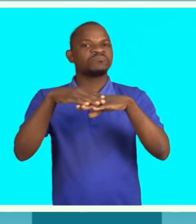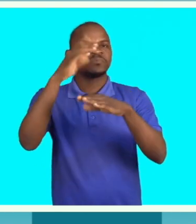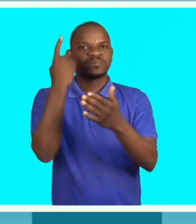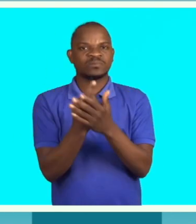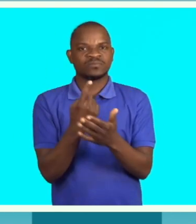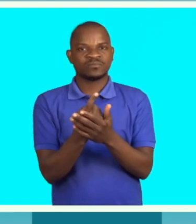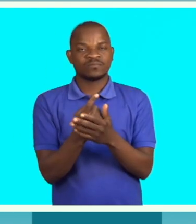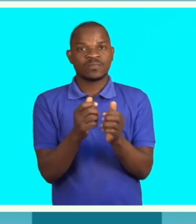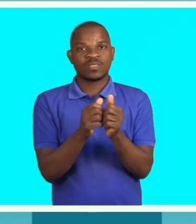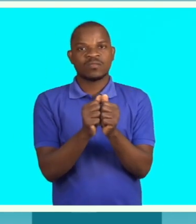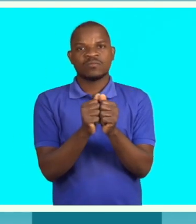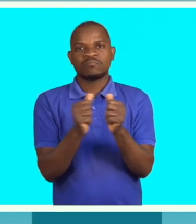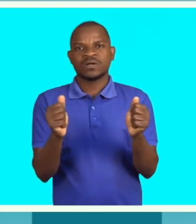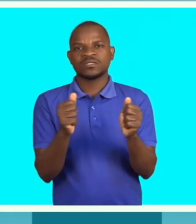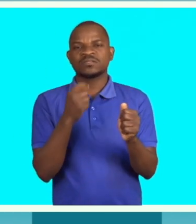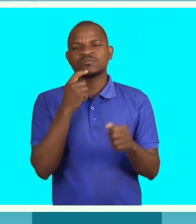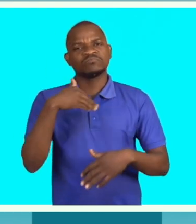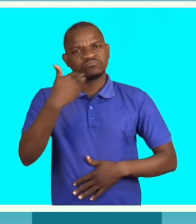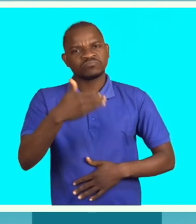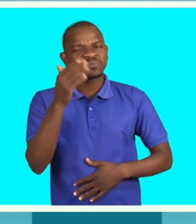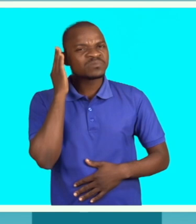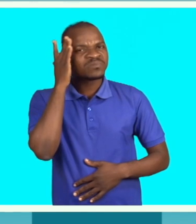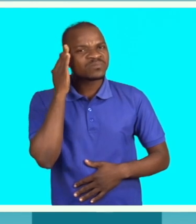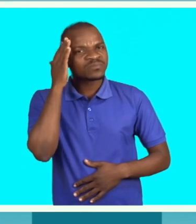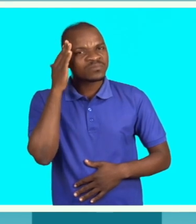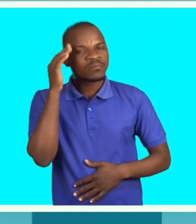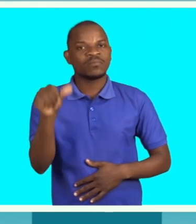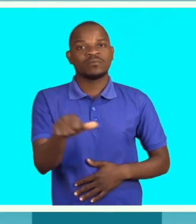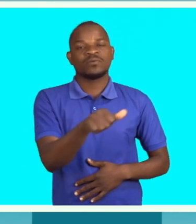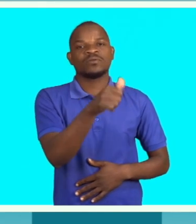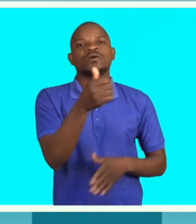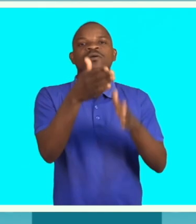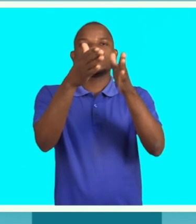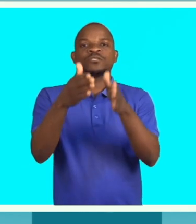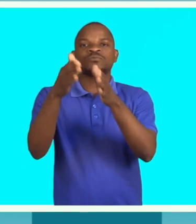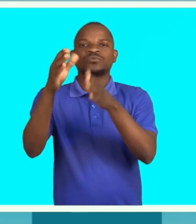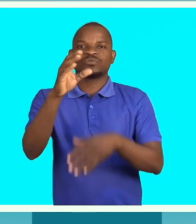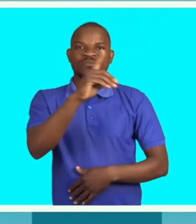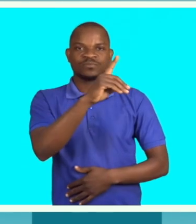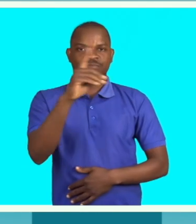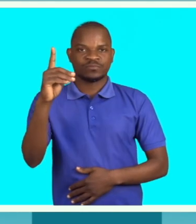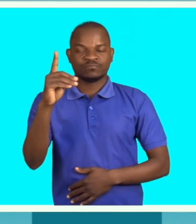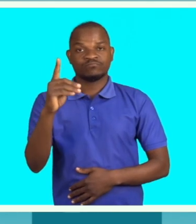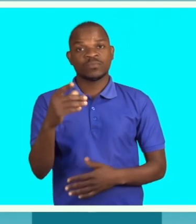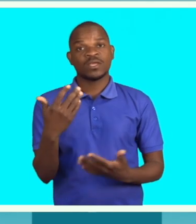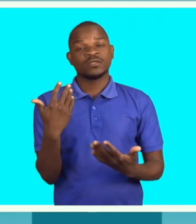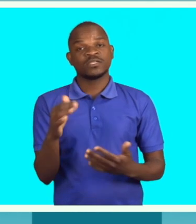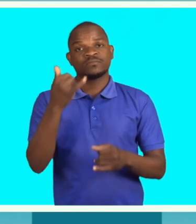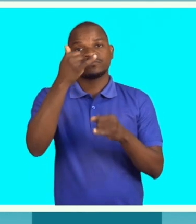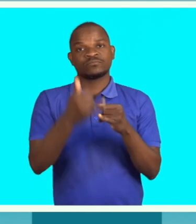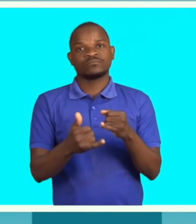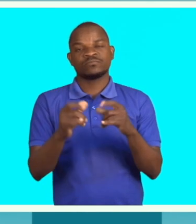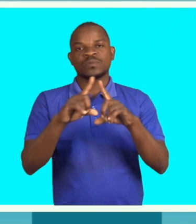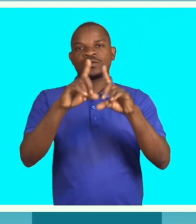dormindo, está sempre a pensar para o bem-estar da pessoa portadora com deficiência. Foi assim que nós fizemos esta